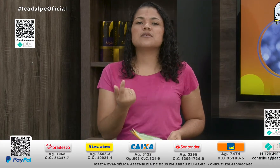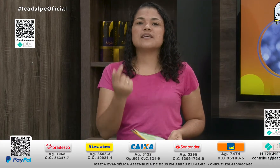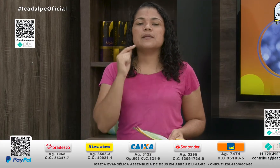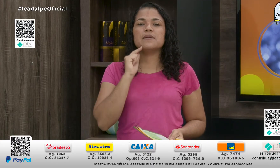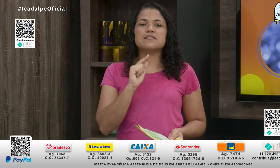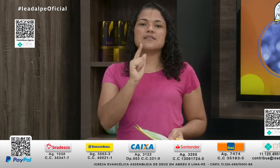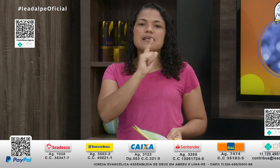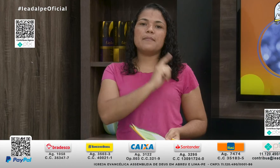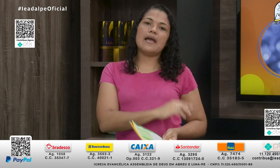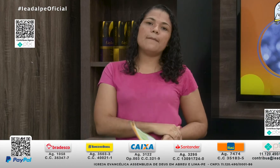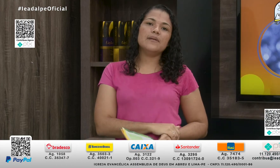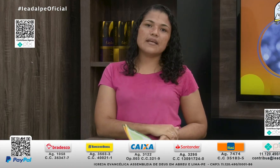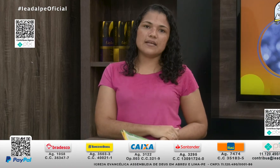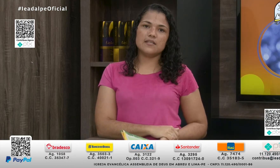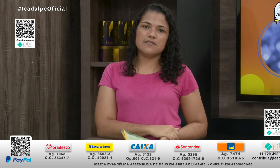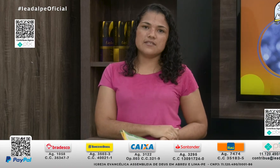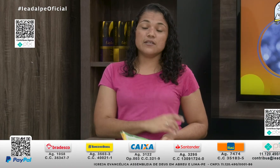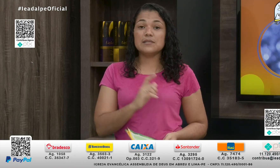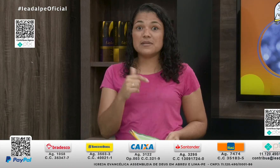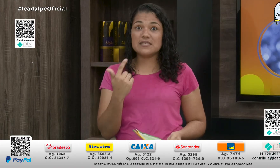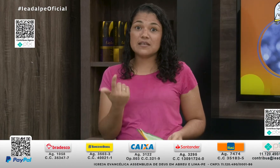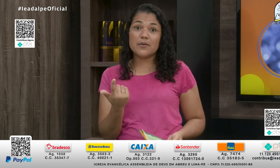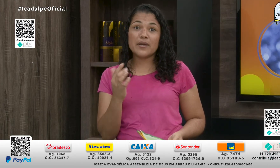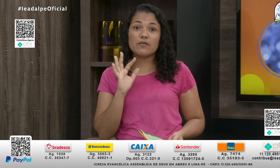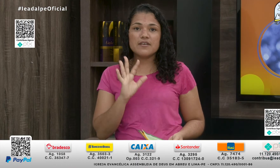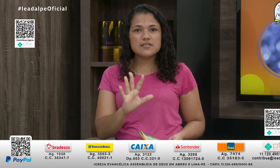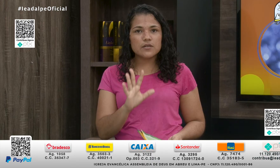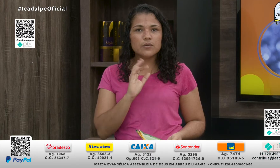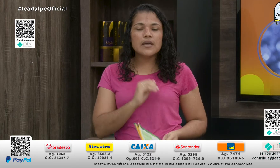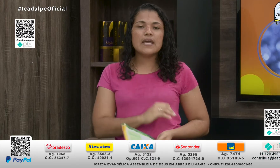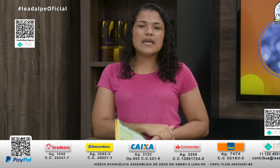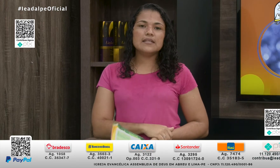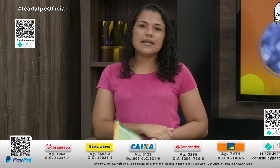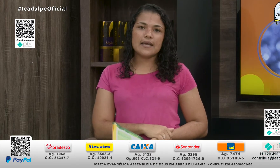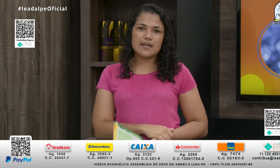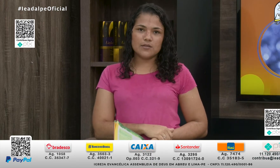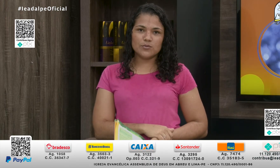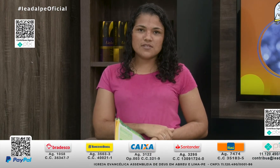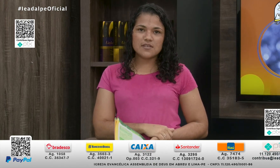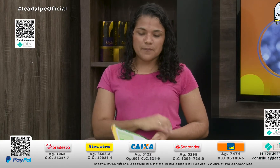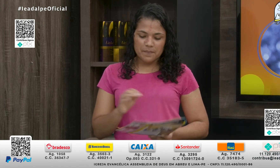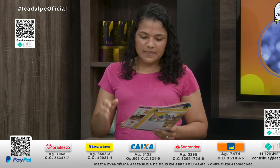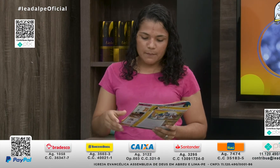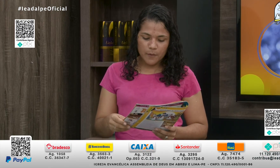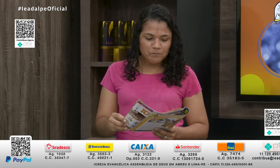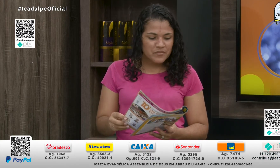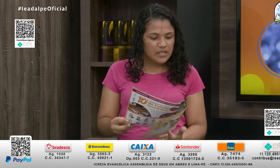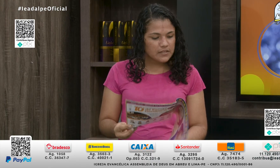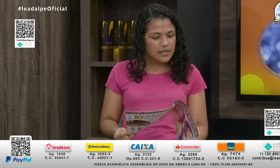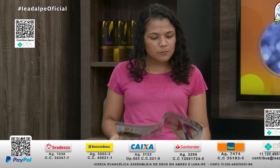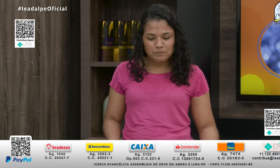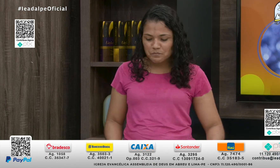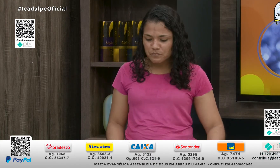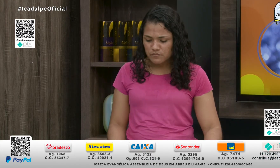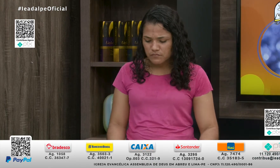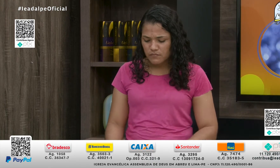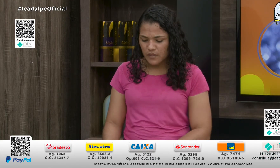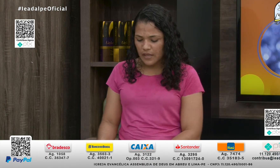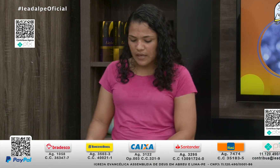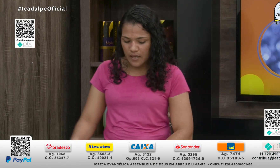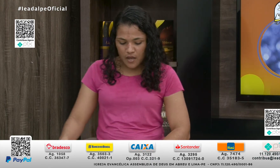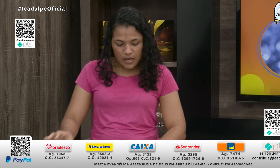que memorizar, ele precisa saber aplicar aquele versículo. Ele precisa saber o que é que o versículo ele está querendo dizer. Tá bom? Então,